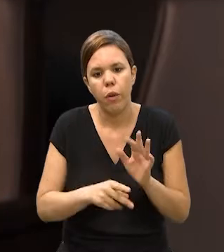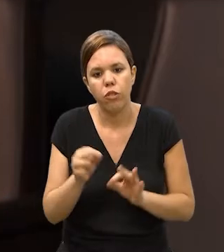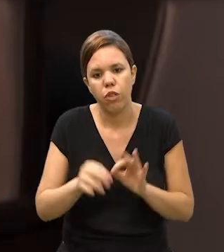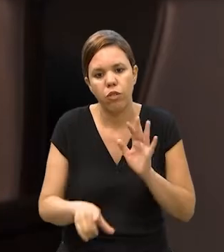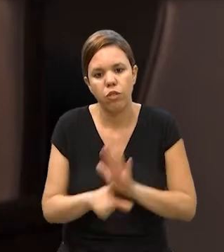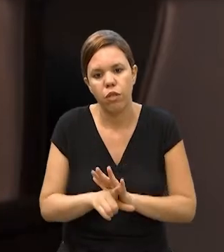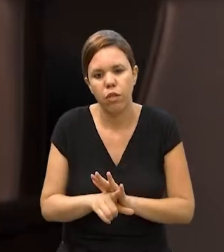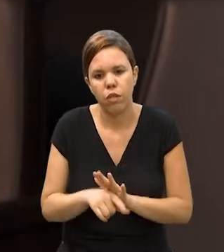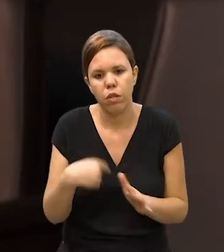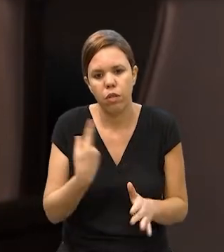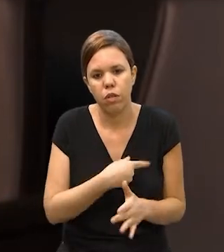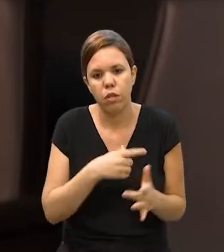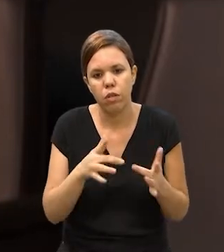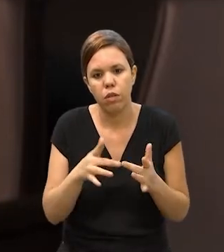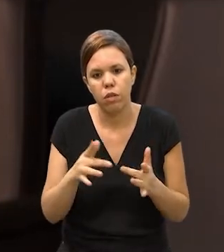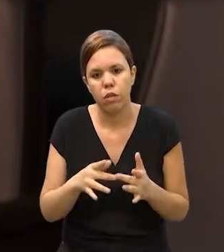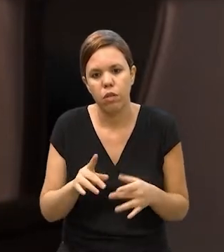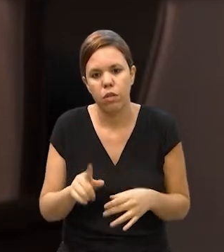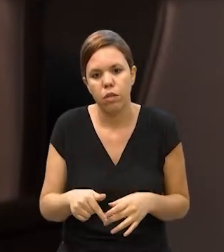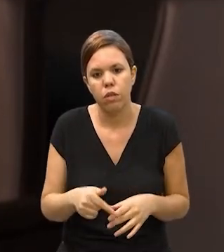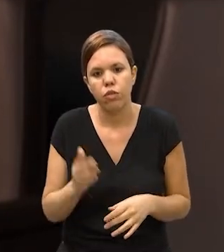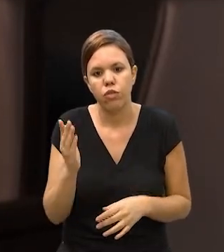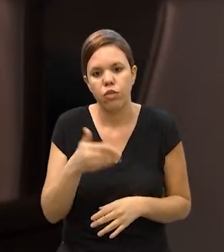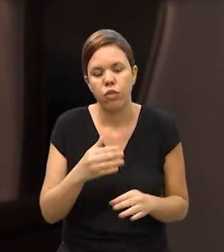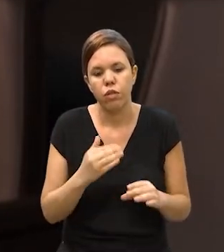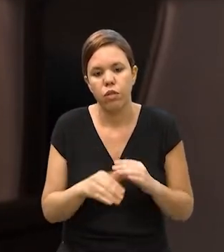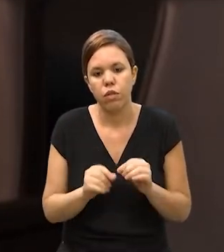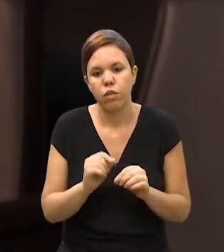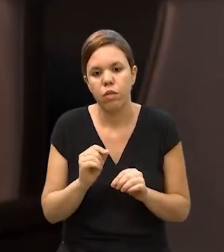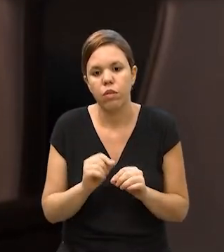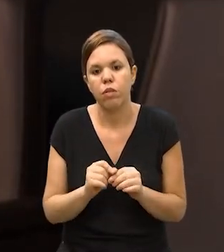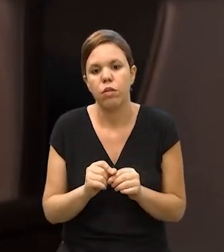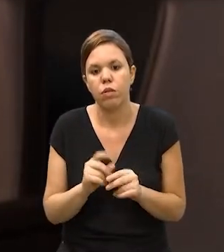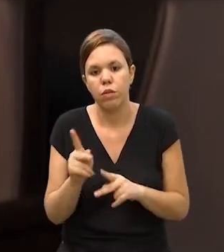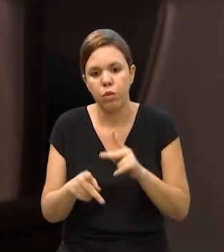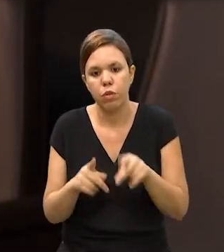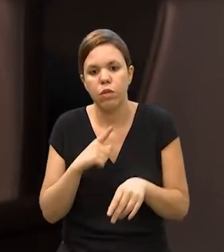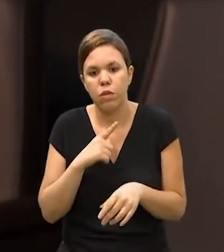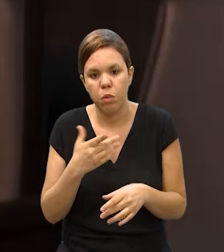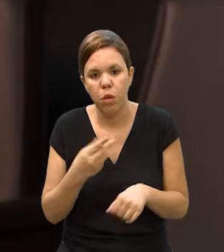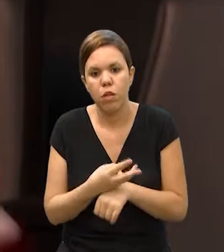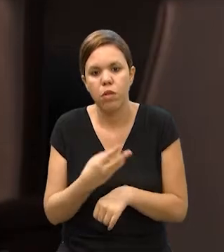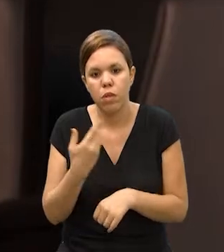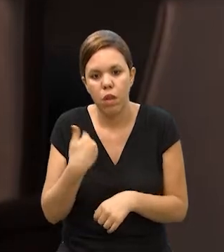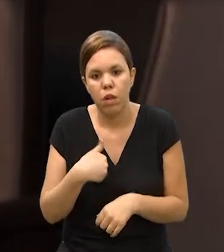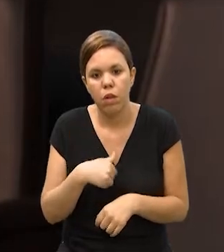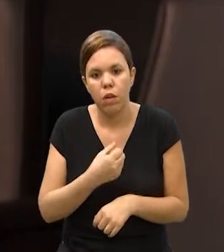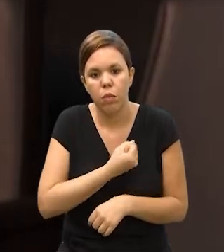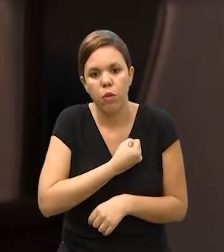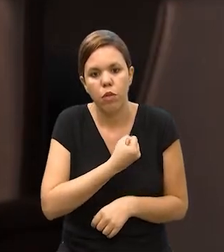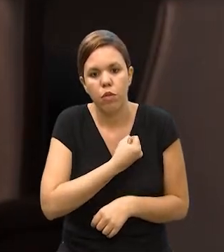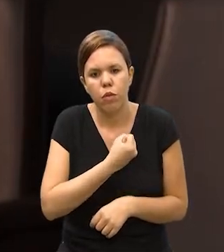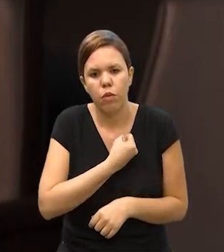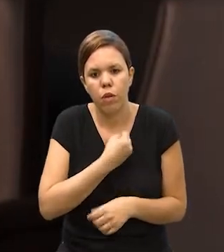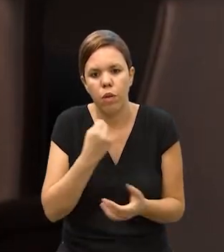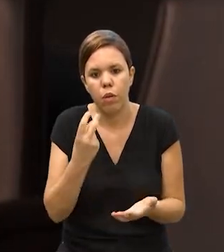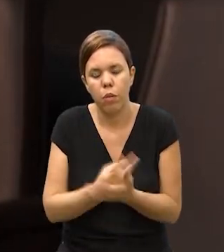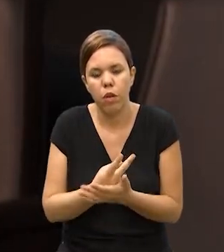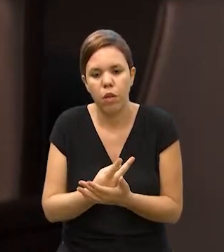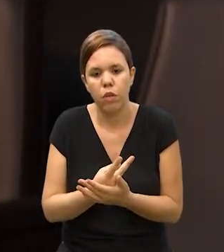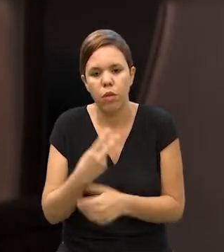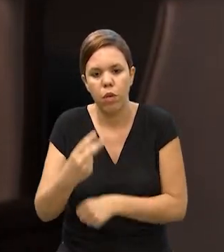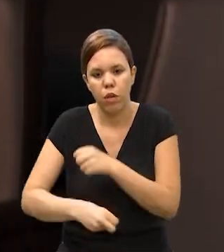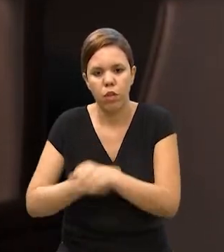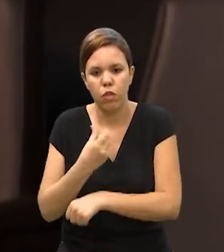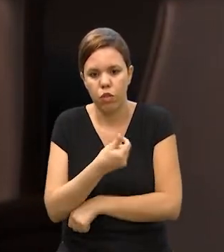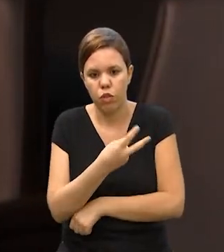lei. Então, nosso contato ele é direto, né? As pessoas têm já o meu WhatsApp. Eu falo que meu número ele é o mesmo desde